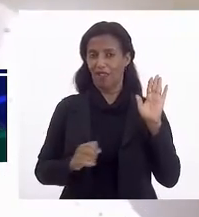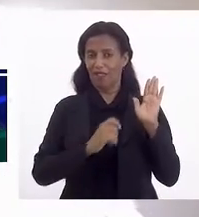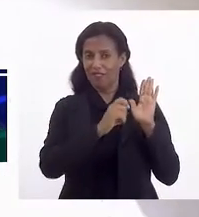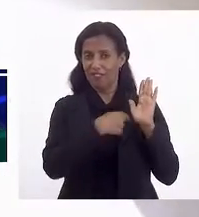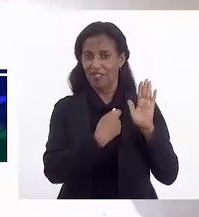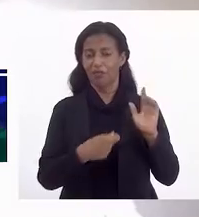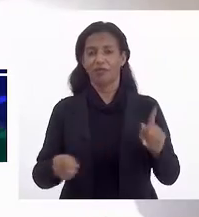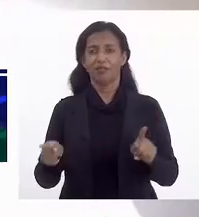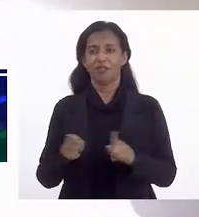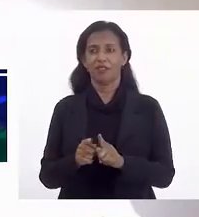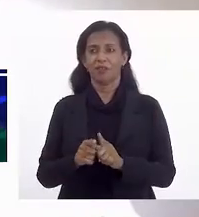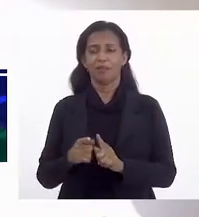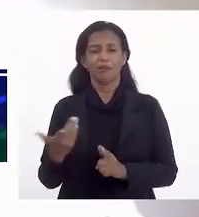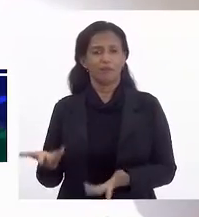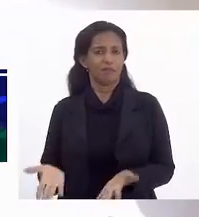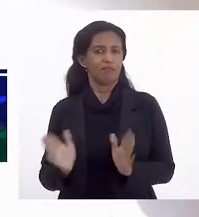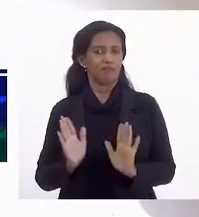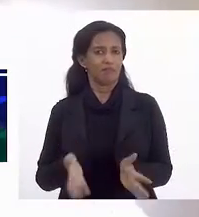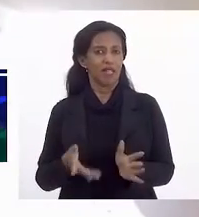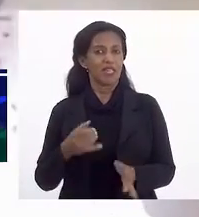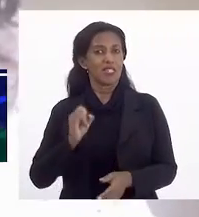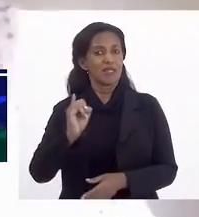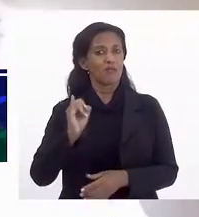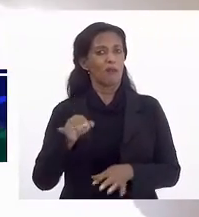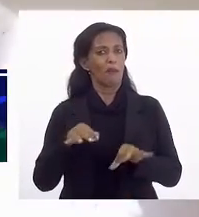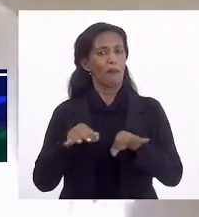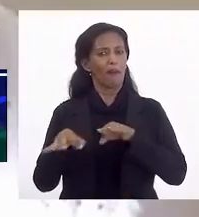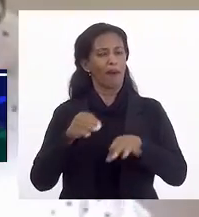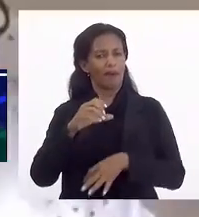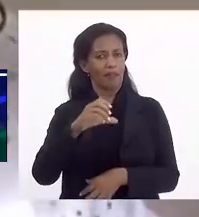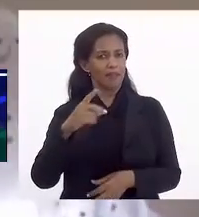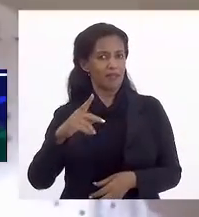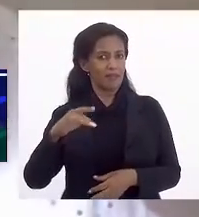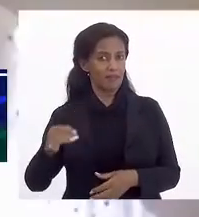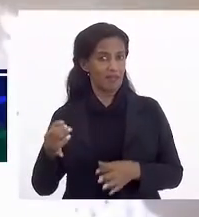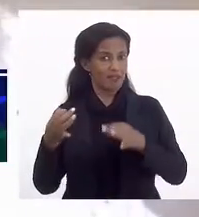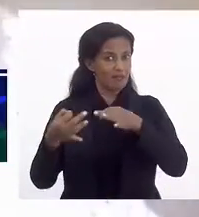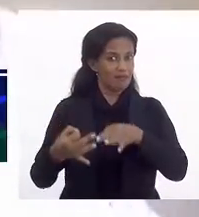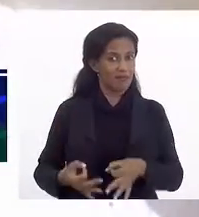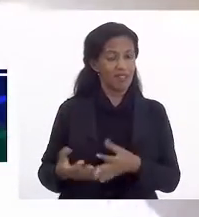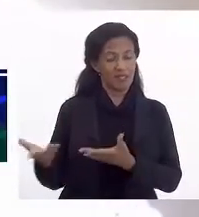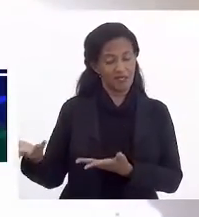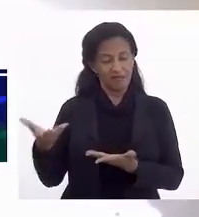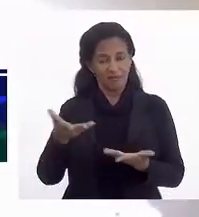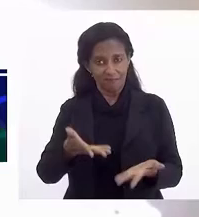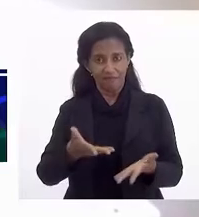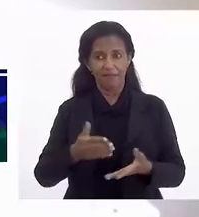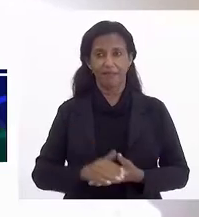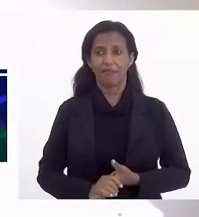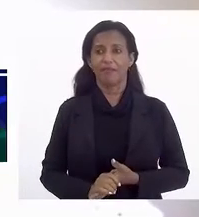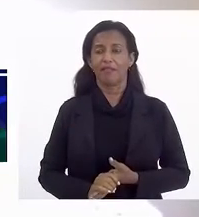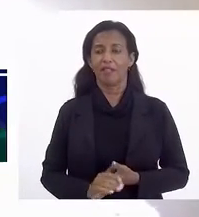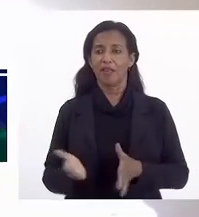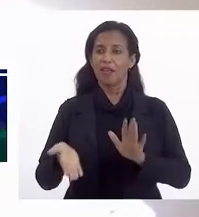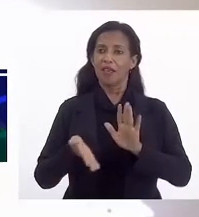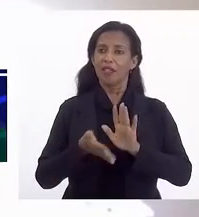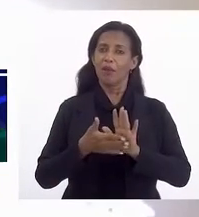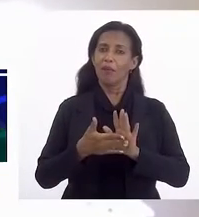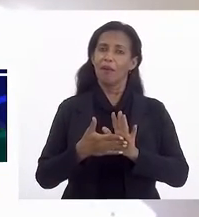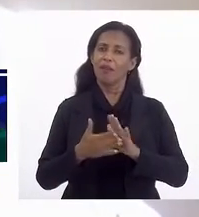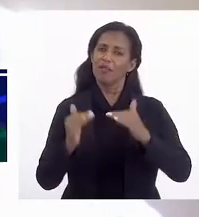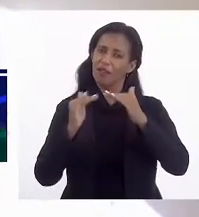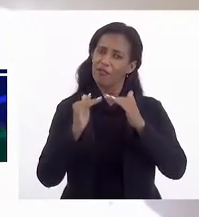também. Já seria, se fosse o projeto da CPI, certamente serei desse. E o parecer ao projeto